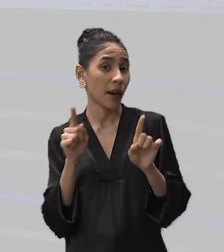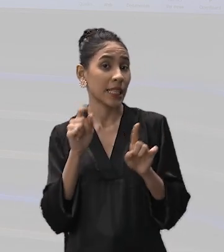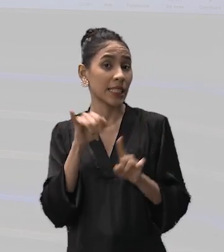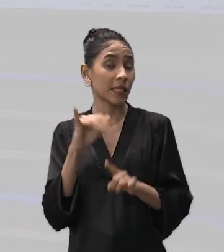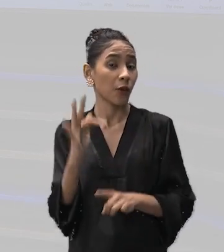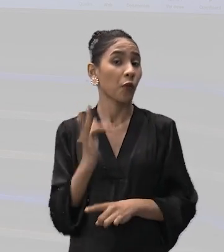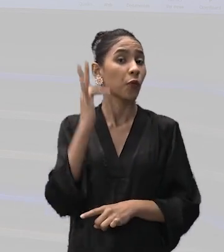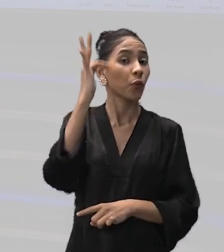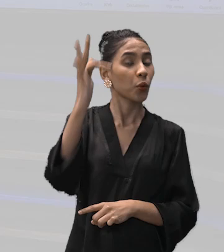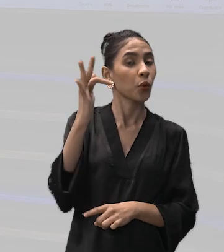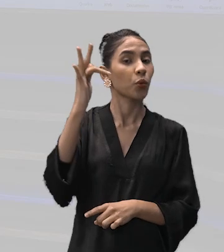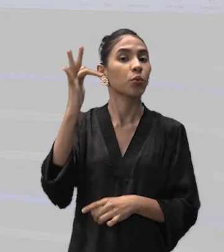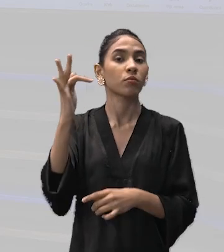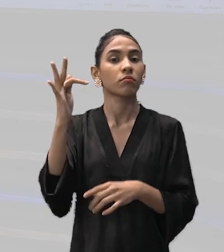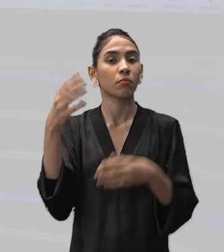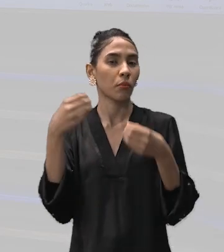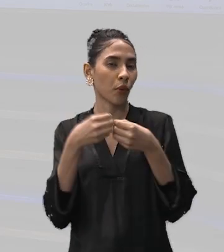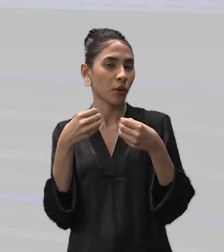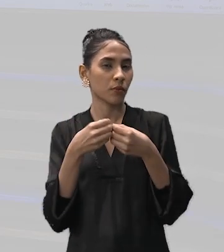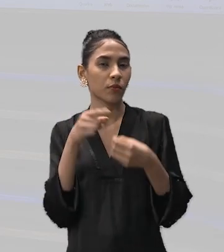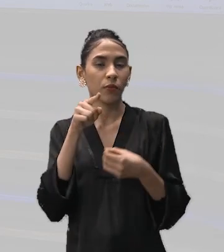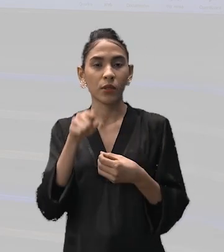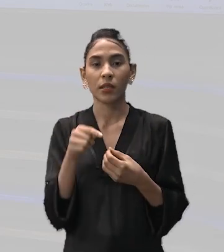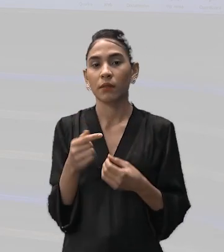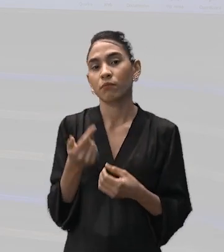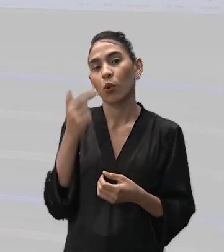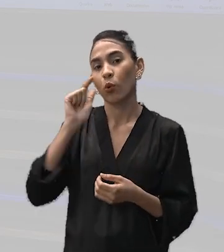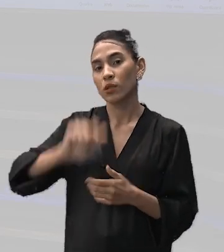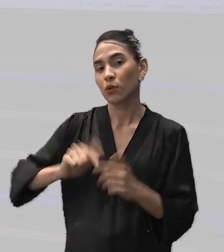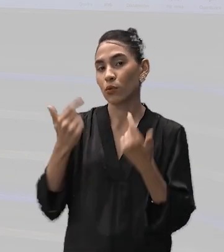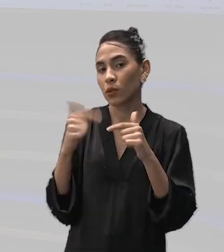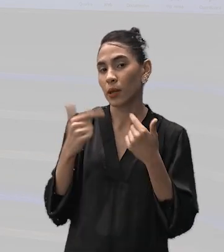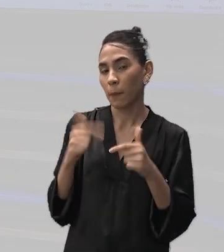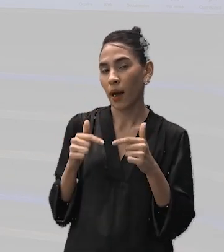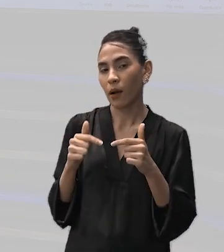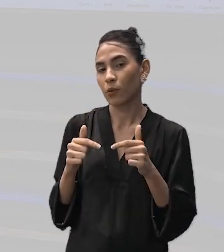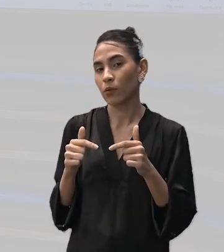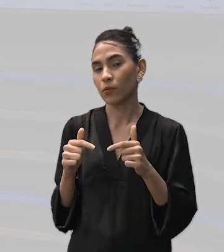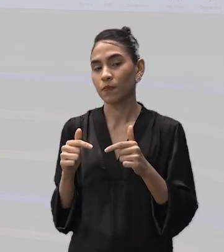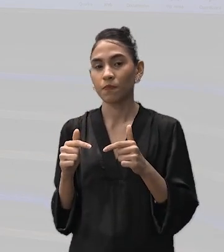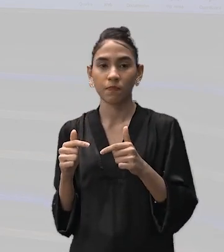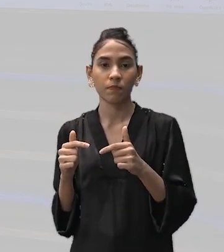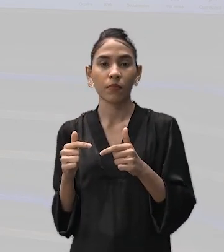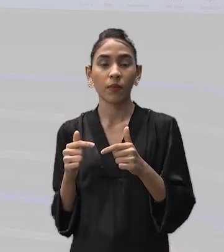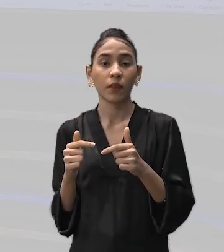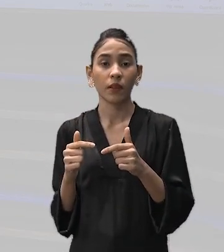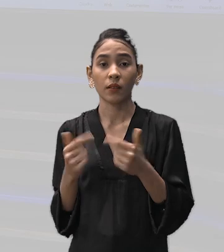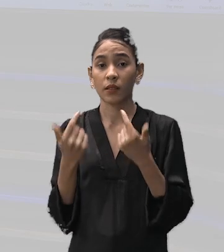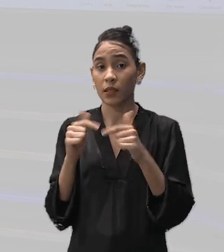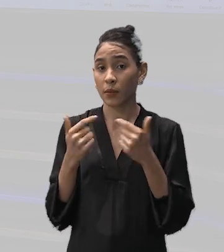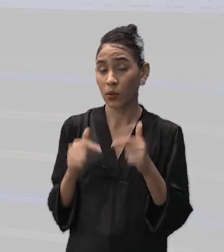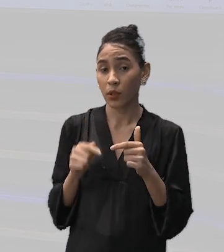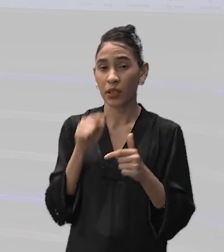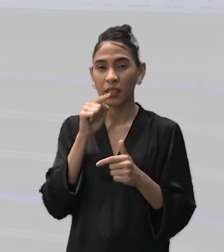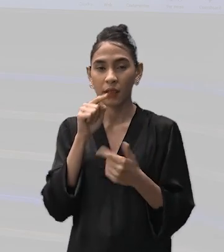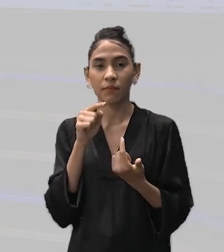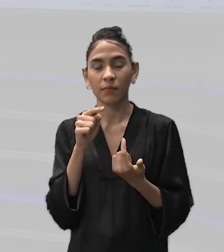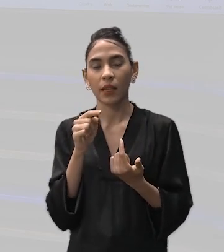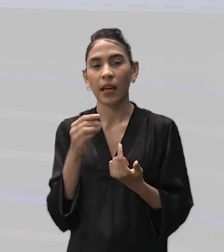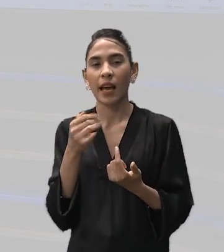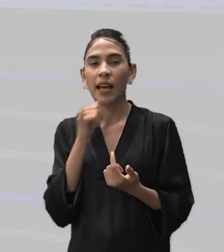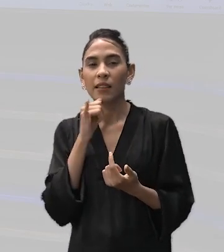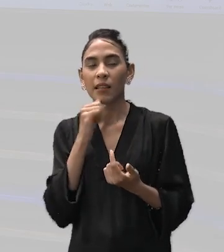futuro próximo, você, de repente, consiga um emprego onde a sabedoria, né, você saber